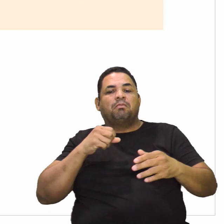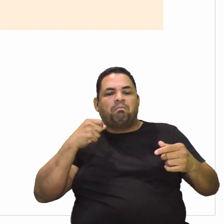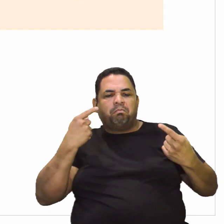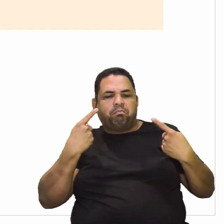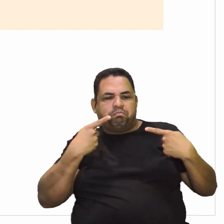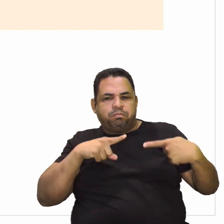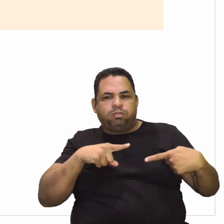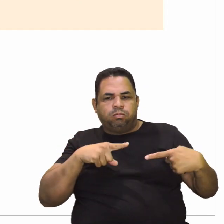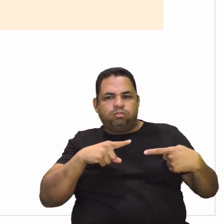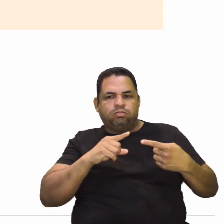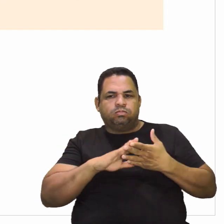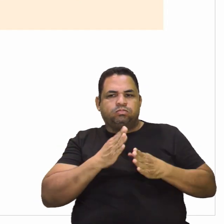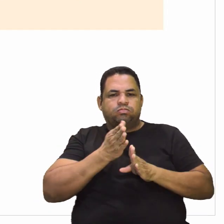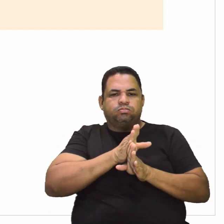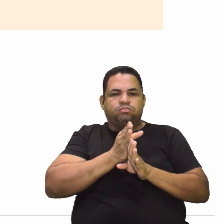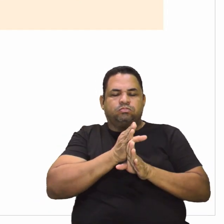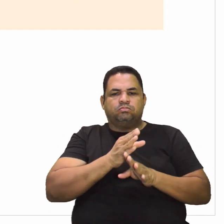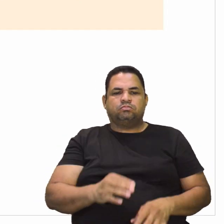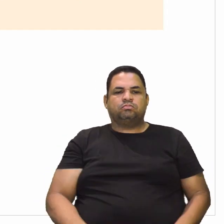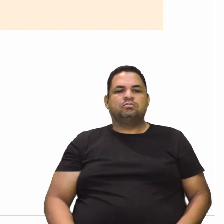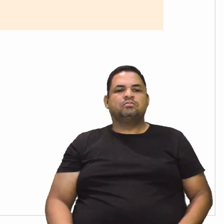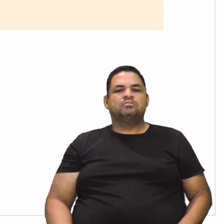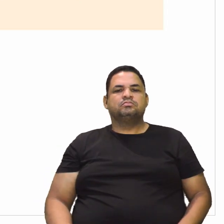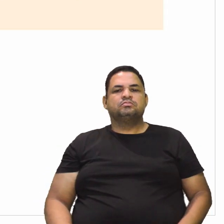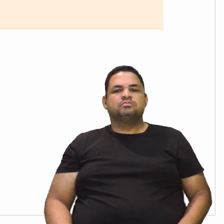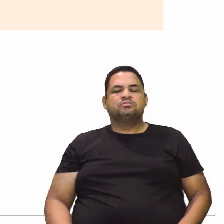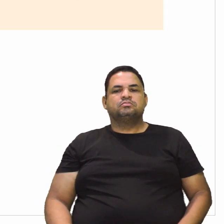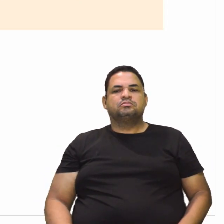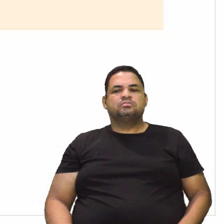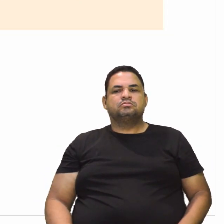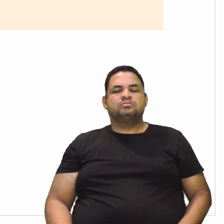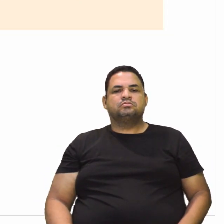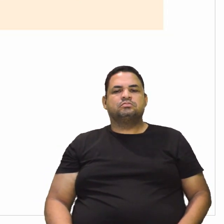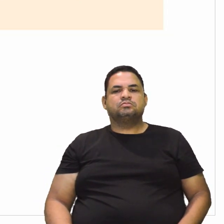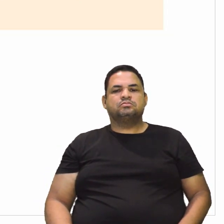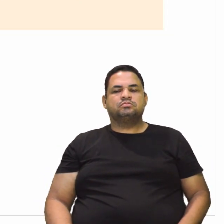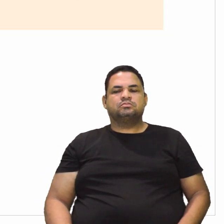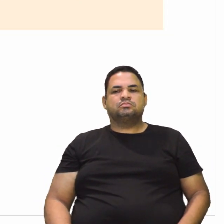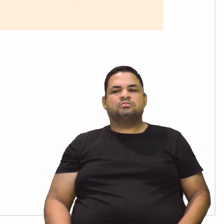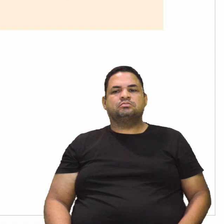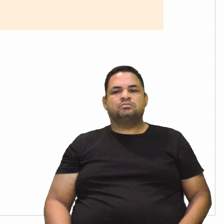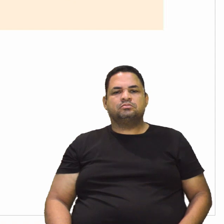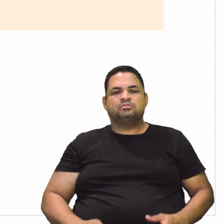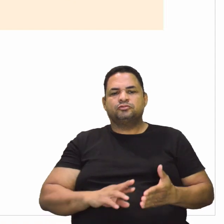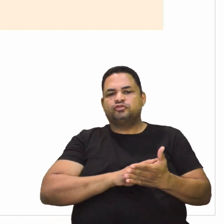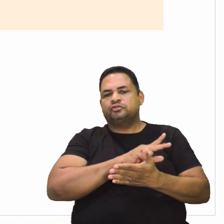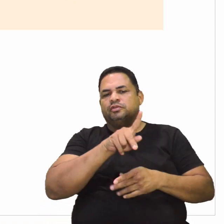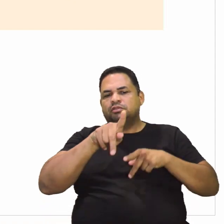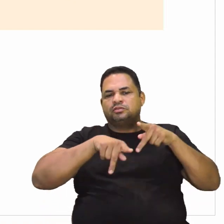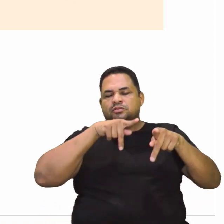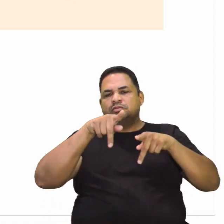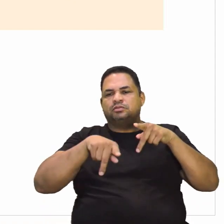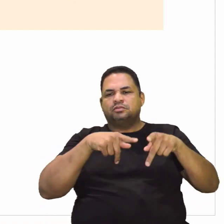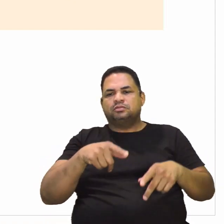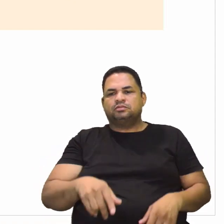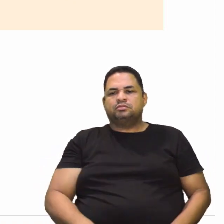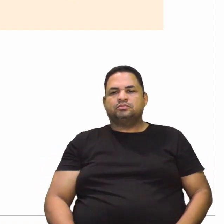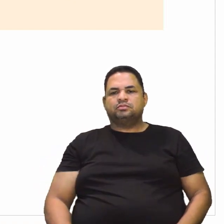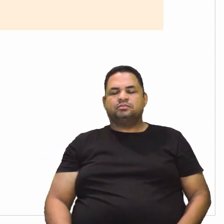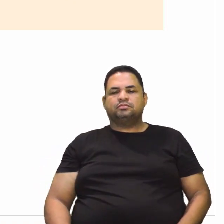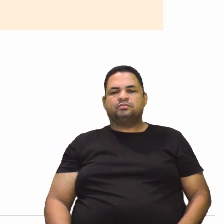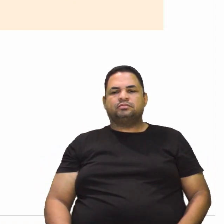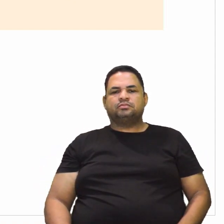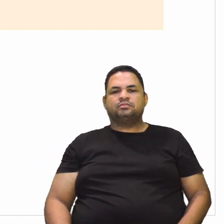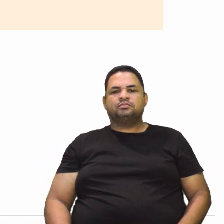os germânicos, vândalos, visigodos, ostrogodos, suevos, lombardos, e assim por